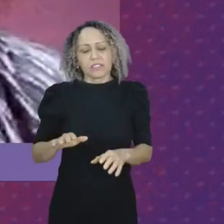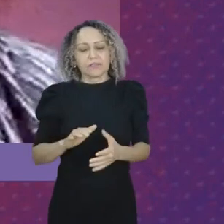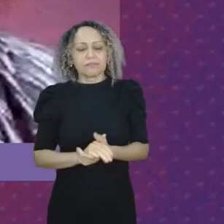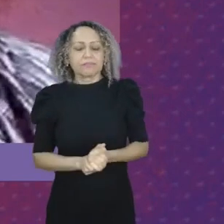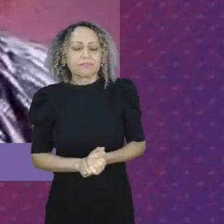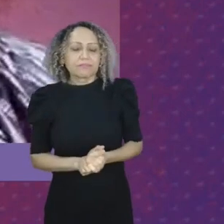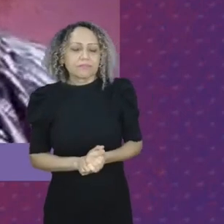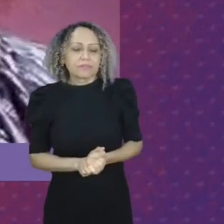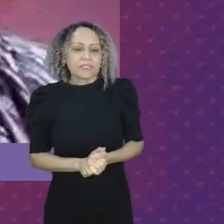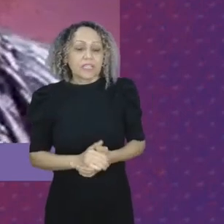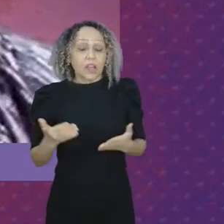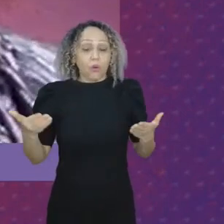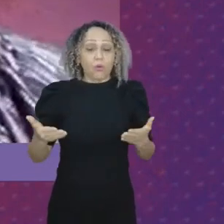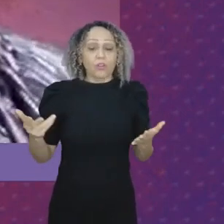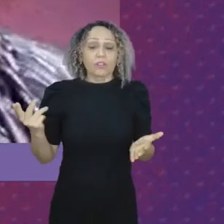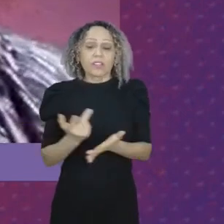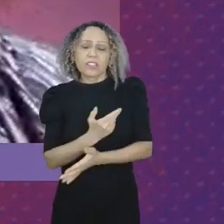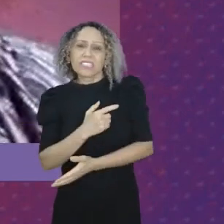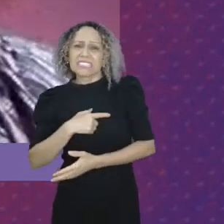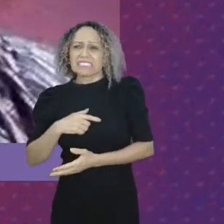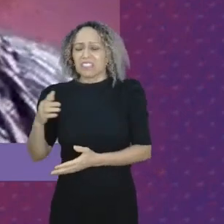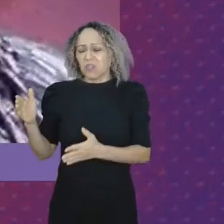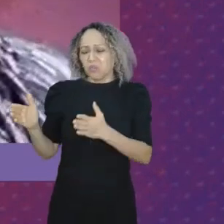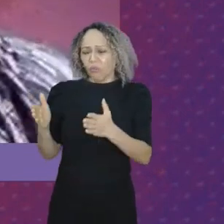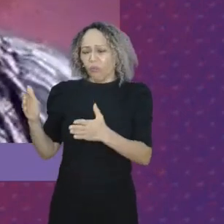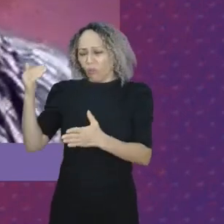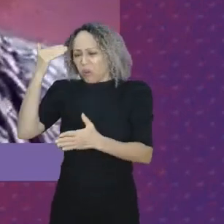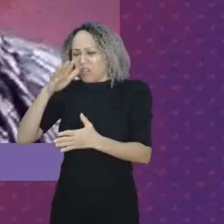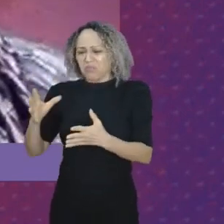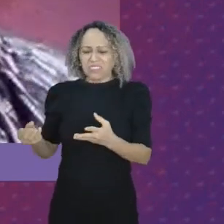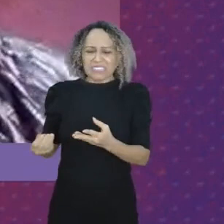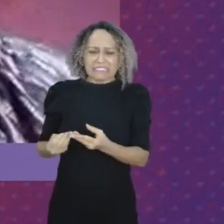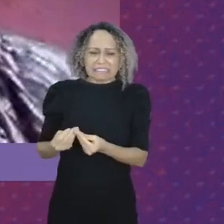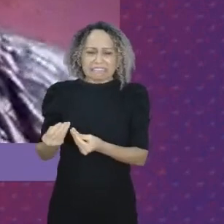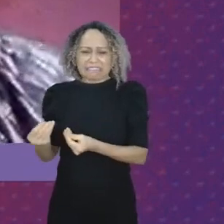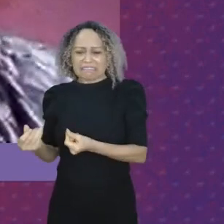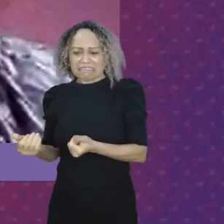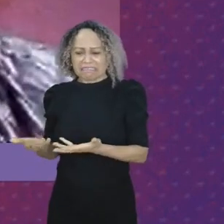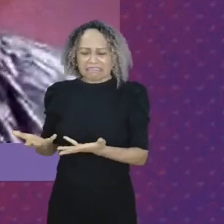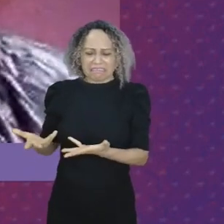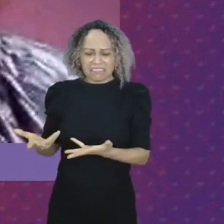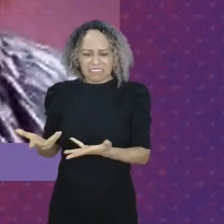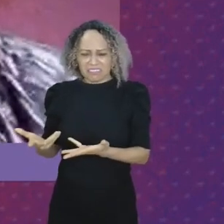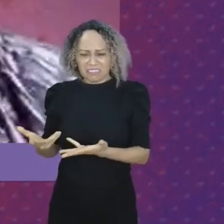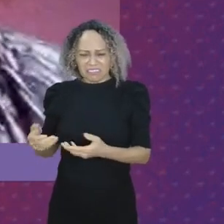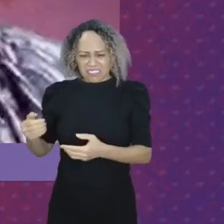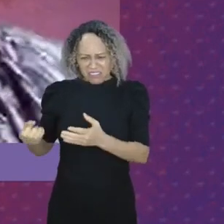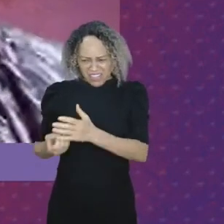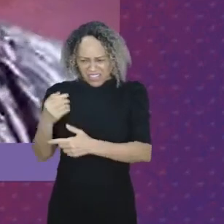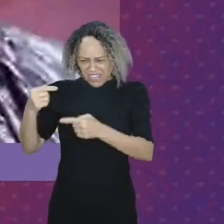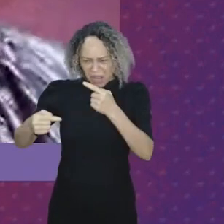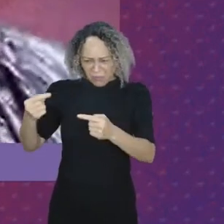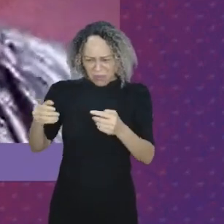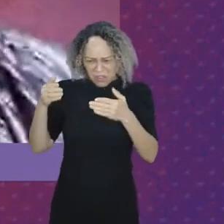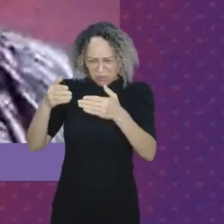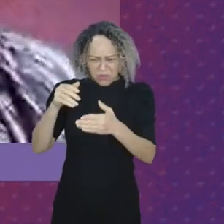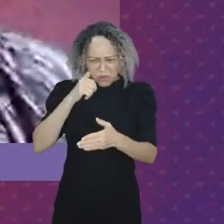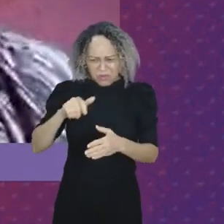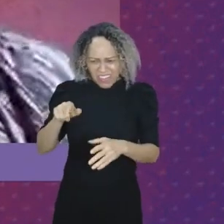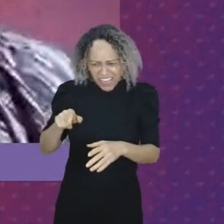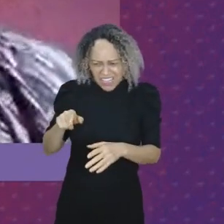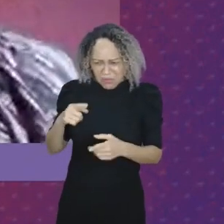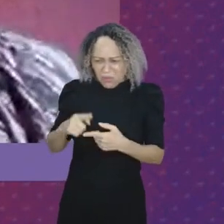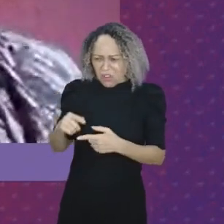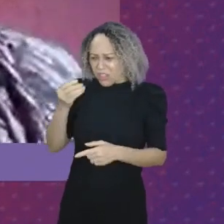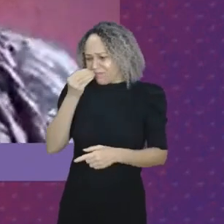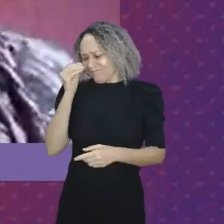que a gente vive hoje aí um desgoverno que, né, não vai construir política para as mulheres porque eles não ouvem as mulheres. Então, como é